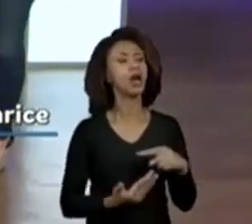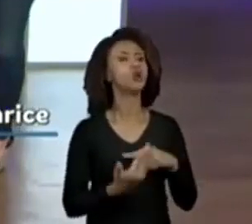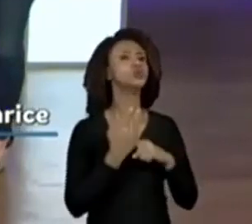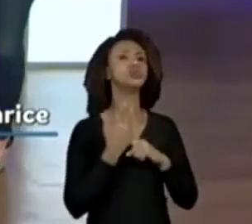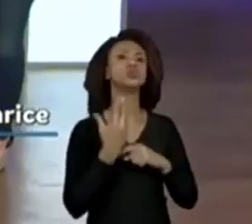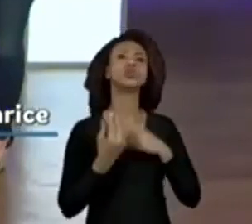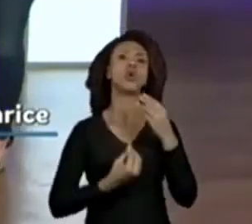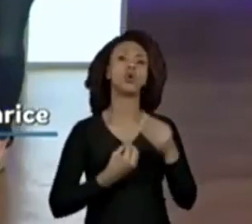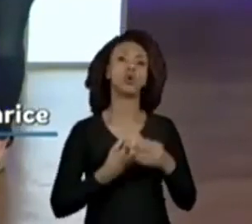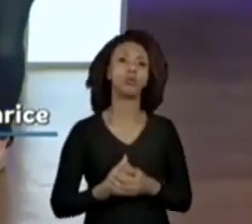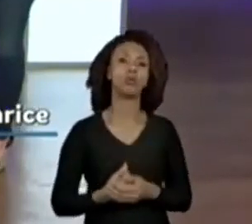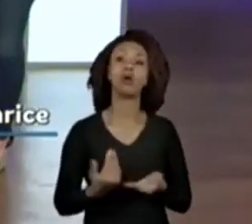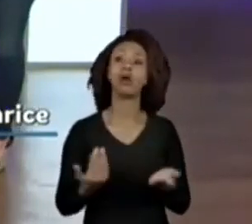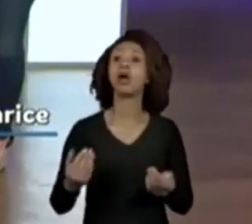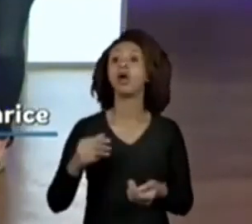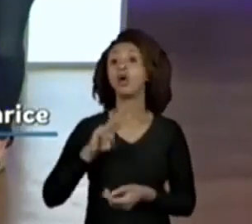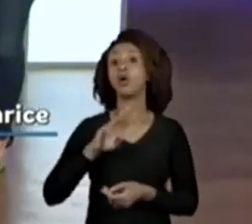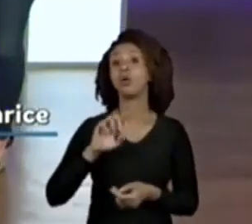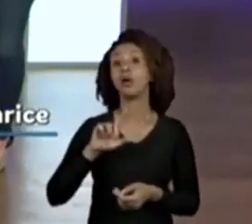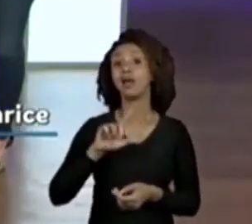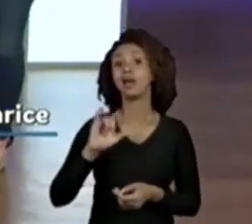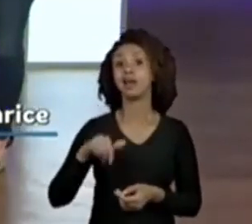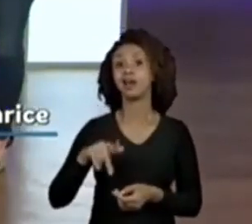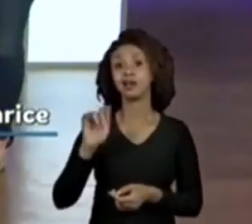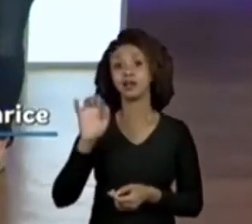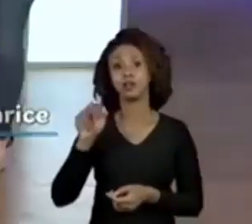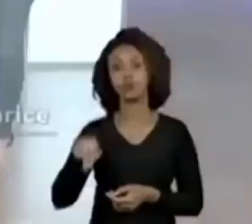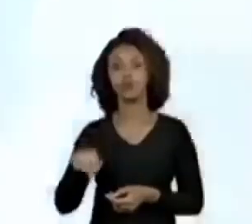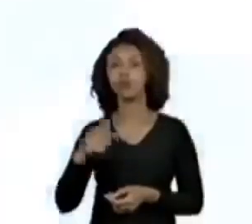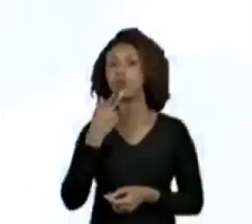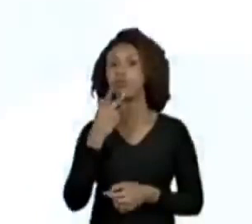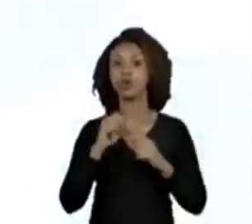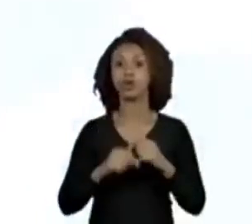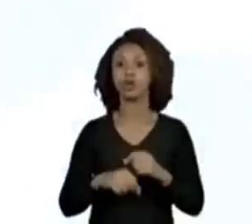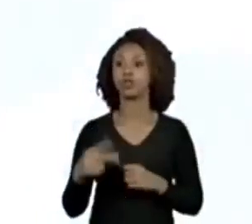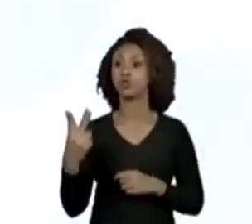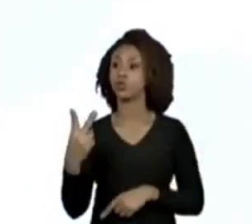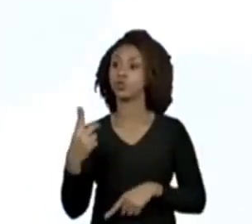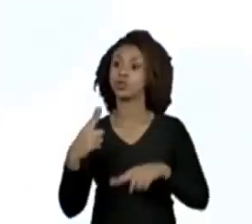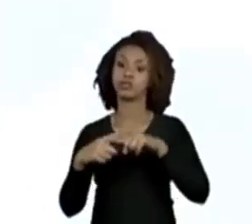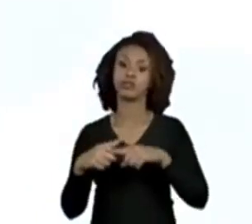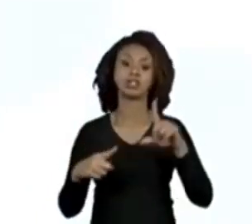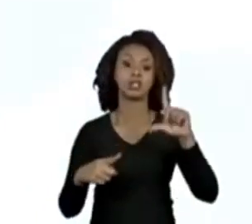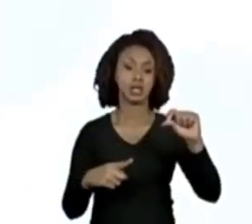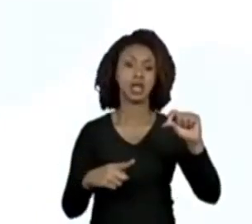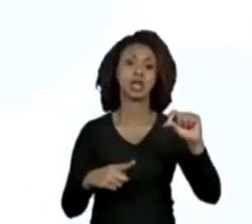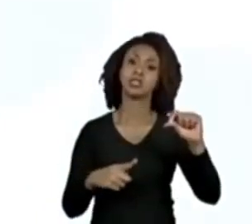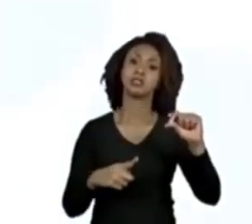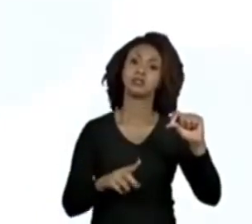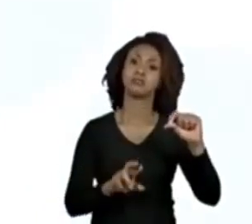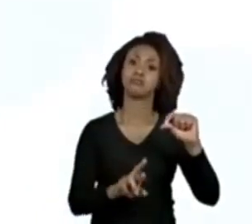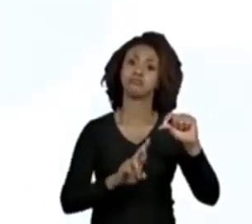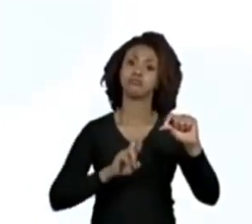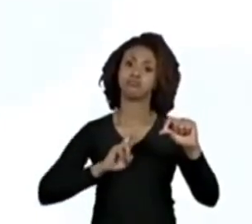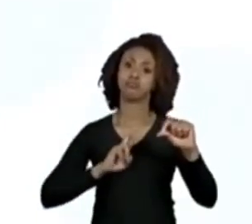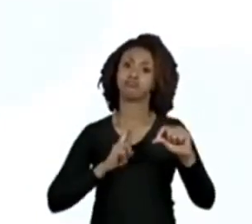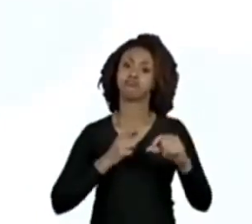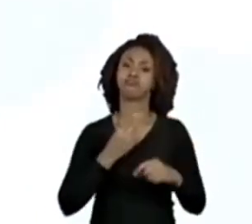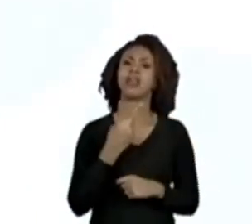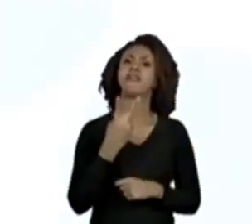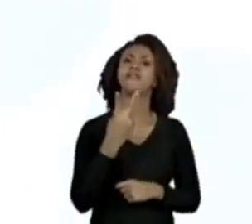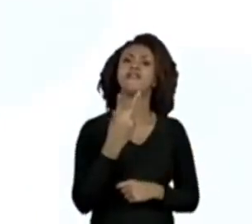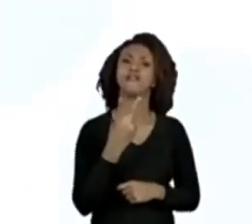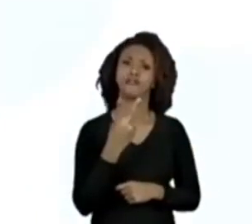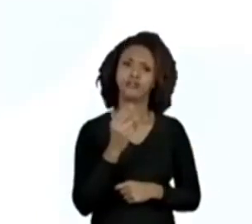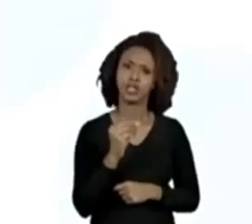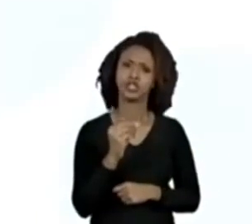o Wellington trouxe lá que 2 vezes 10 dá 20. É só eu acrescentar 4. Da onde que eu vou